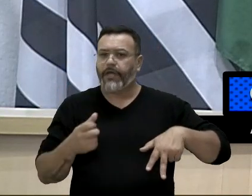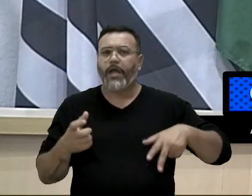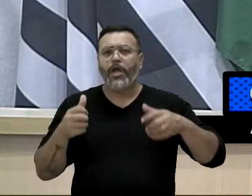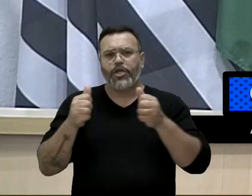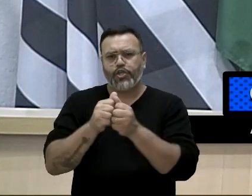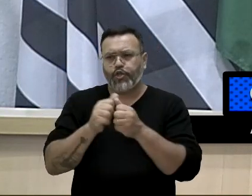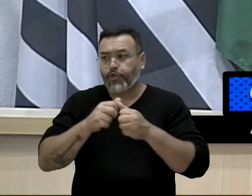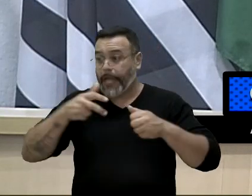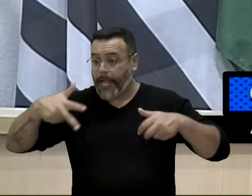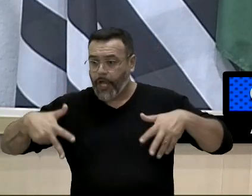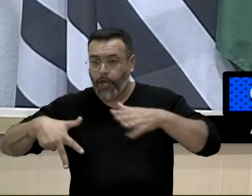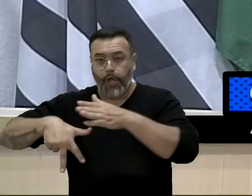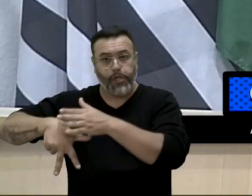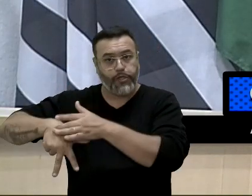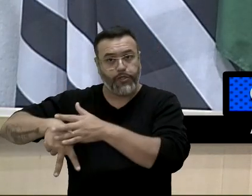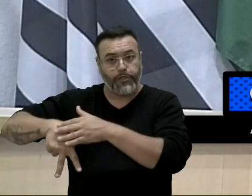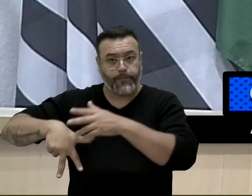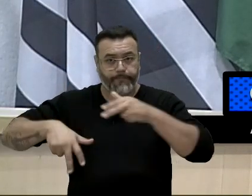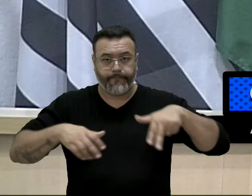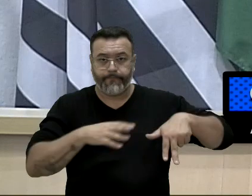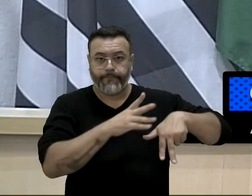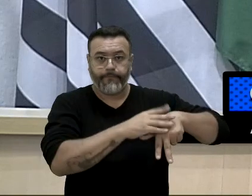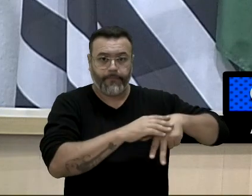a outras pacientes